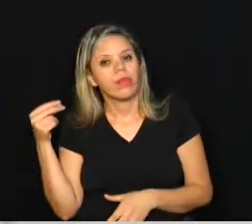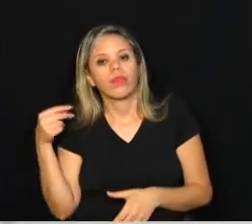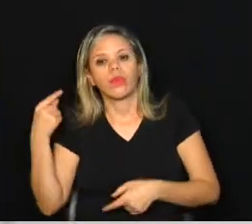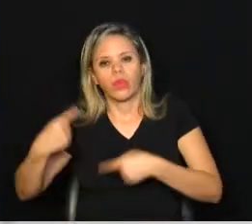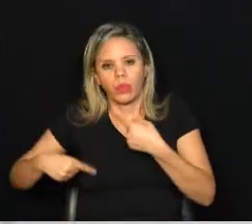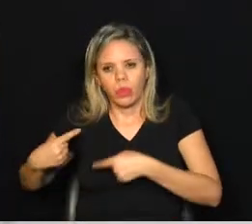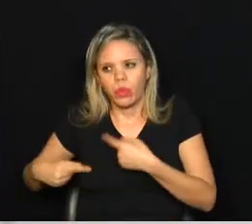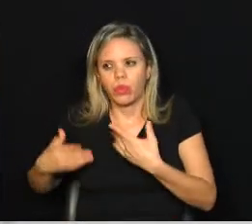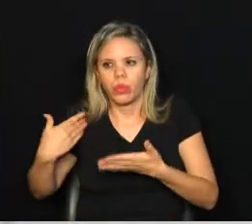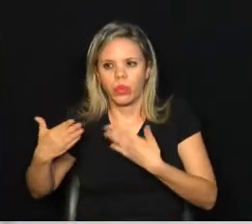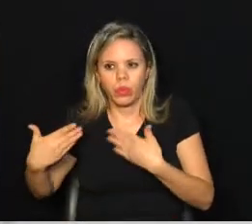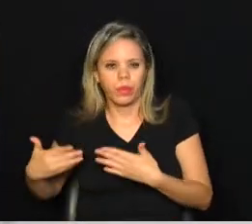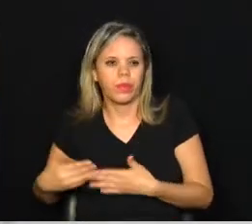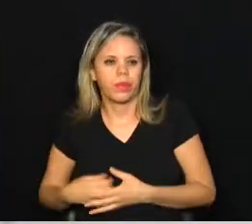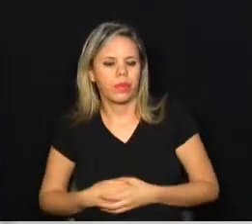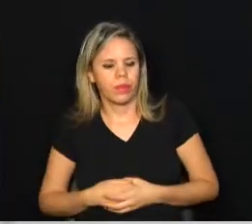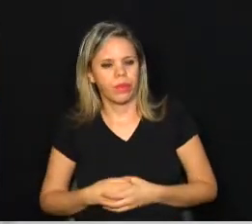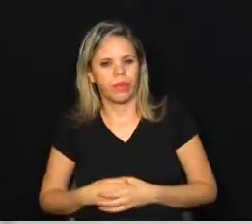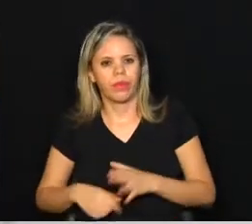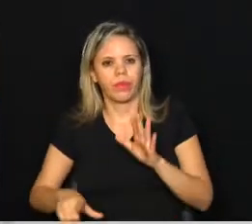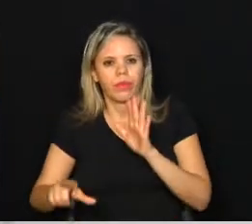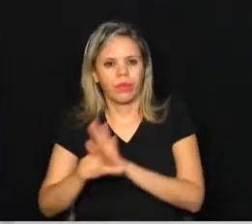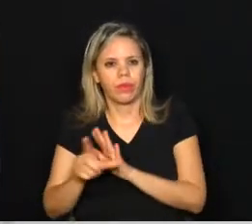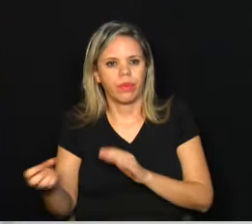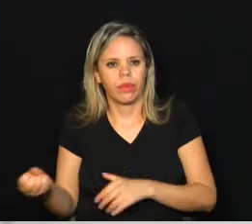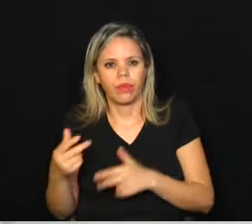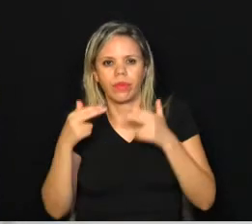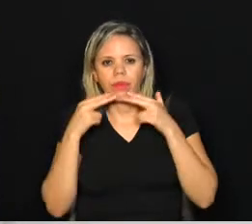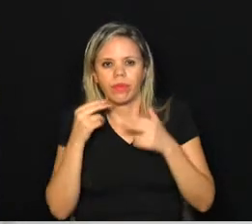discutir a lei da inovação,